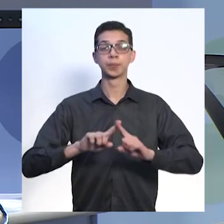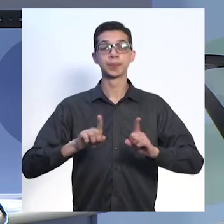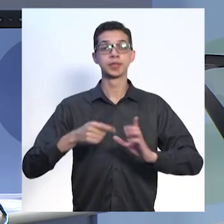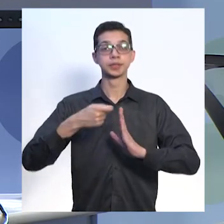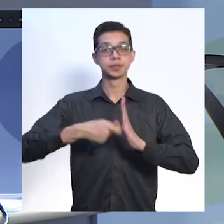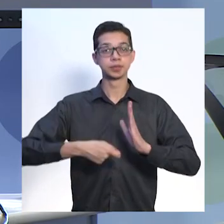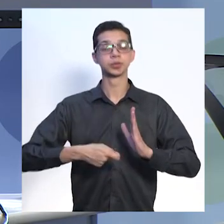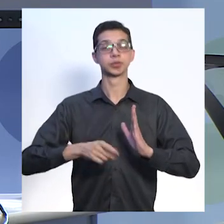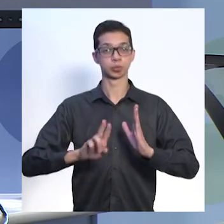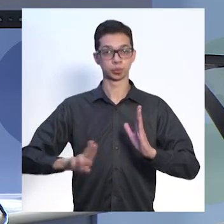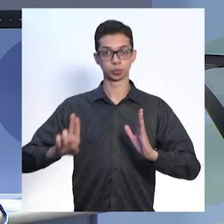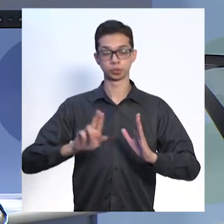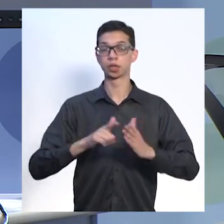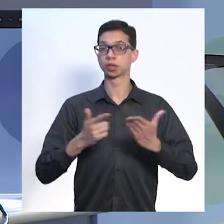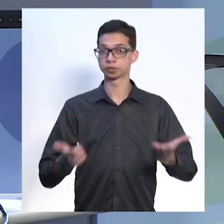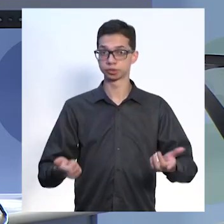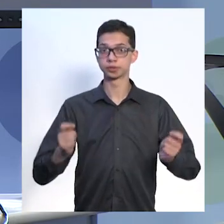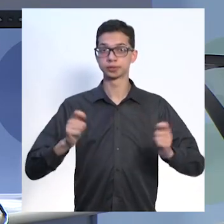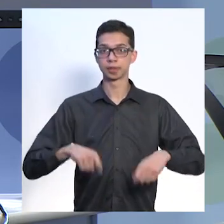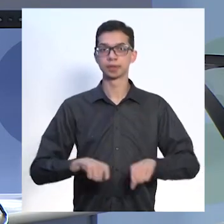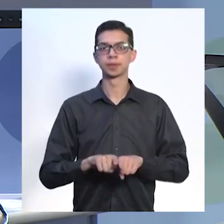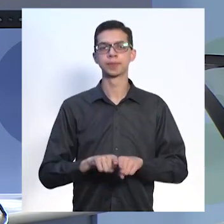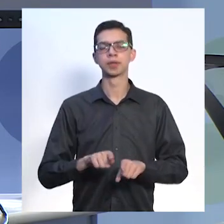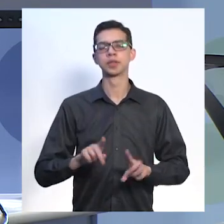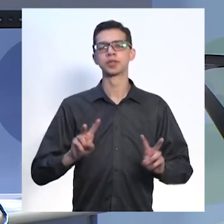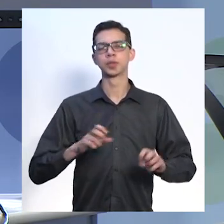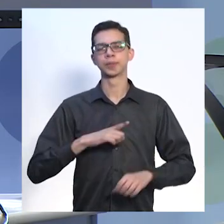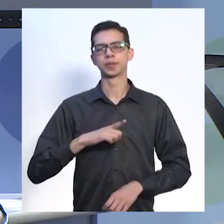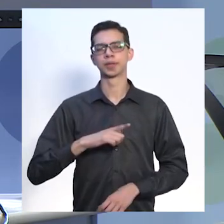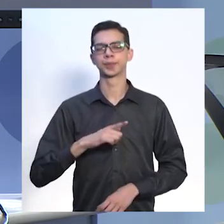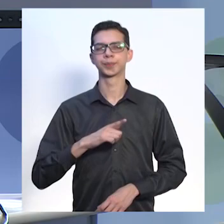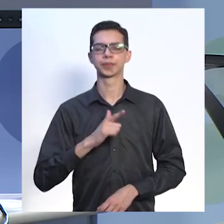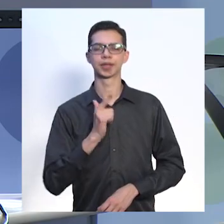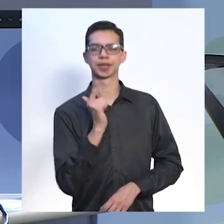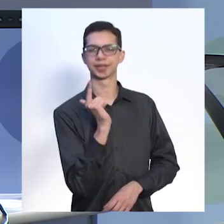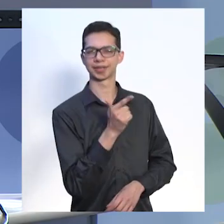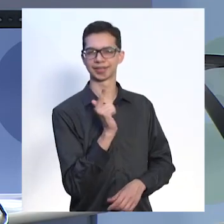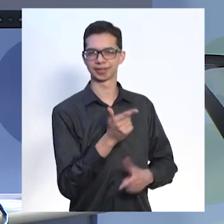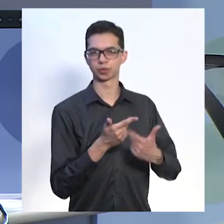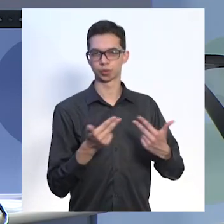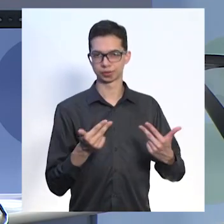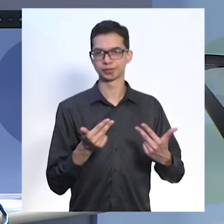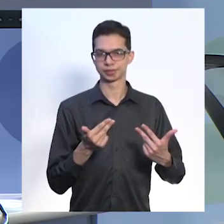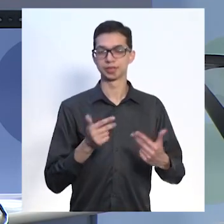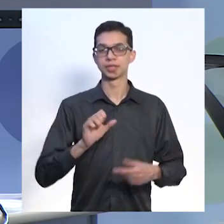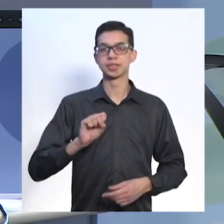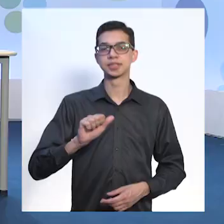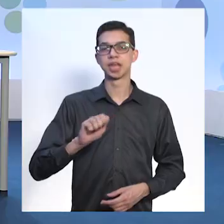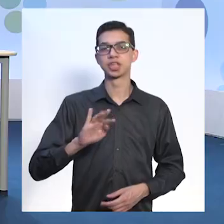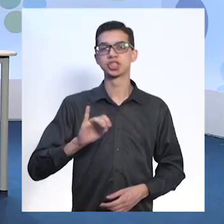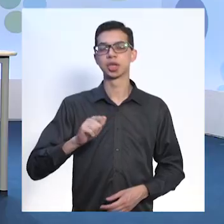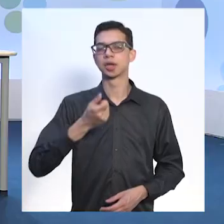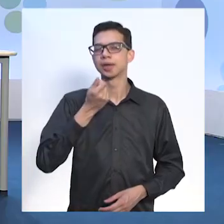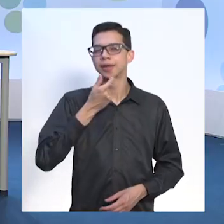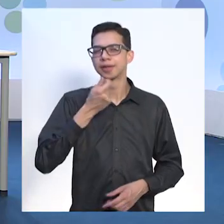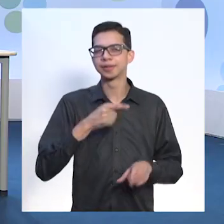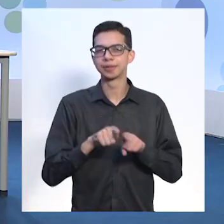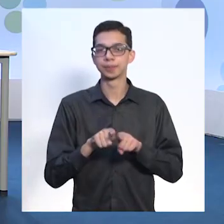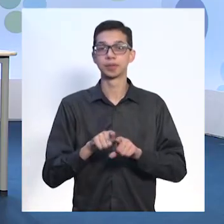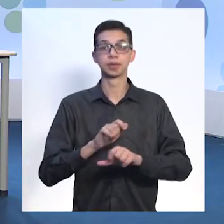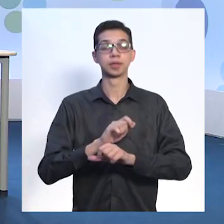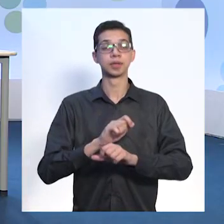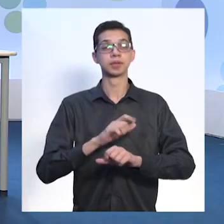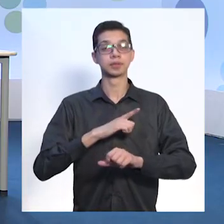campo jornalístico. Tem a questão da sátira, do humor, da ironia, mas também cabe, Anúncio sim. publicitário, né? Esse Anúncio trabalho que eu lembro.